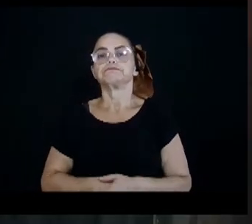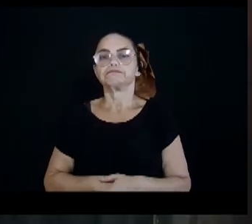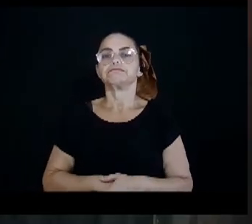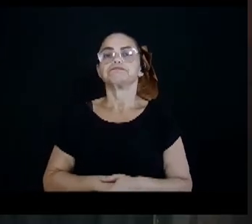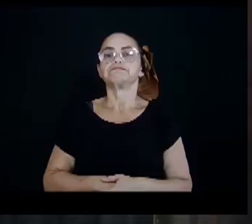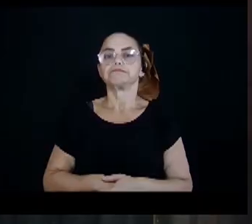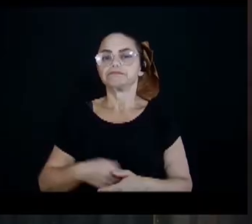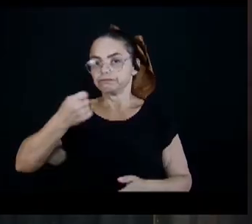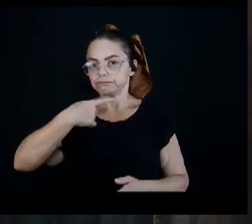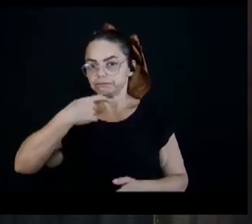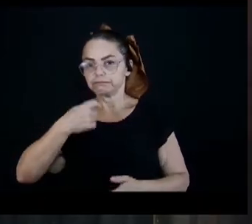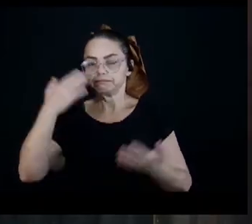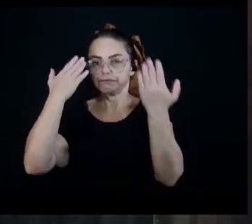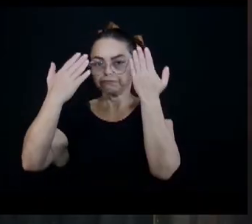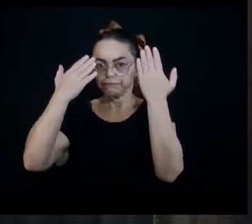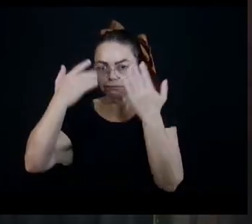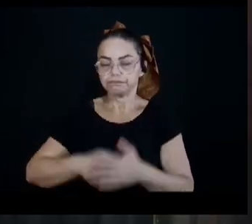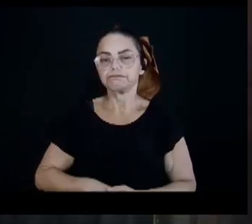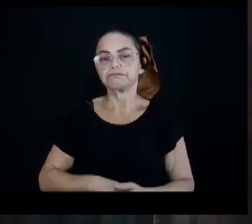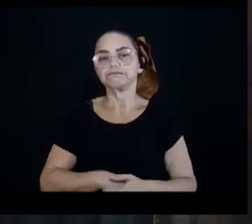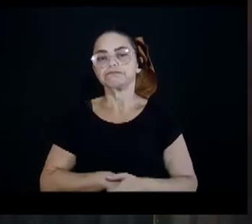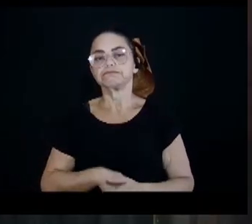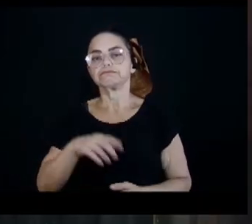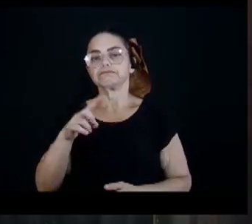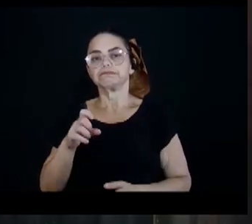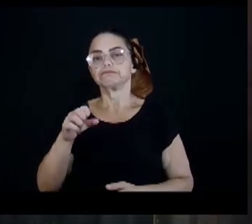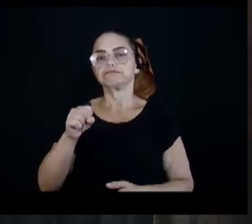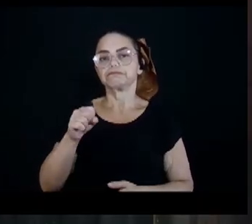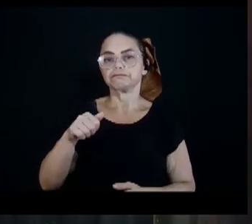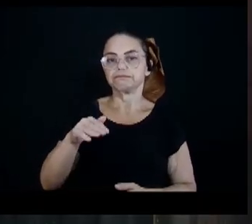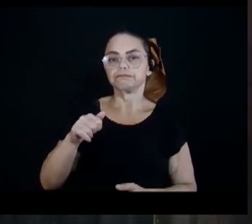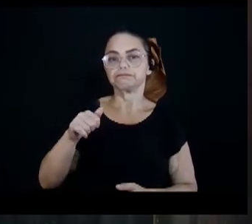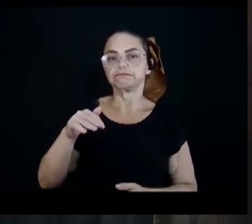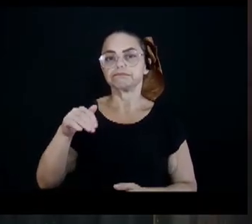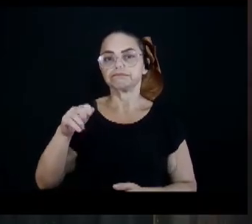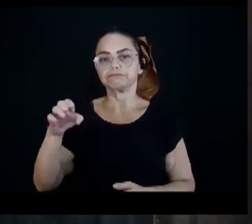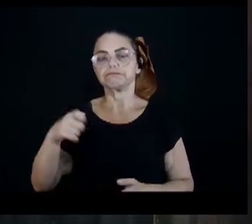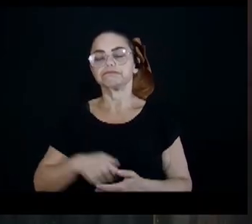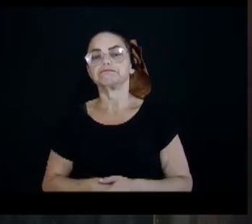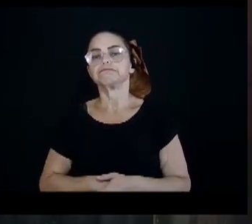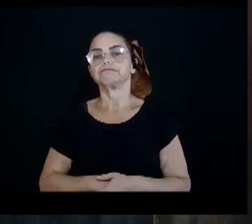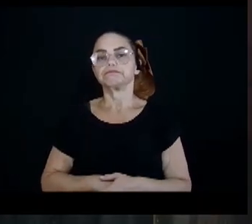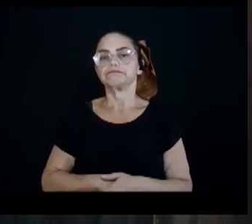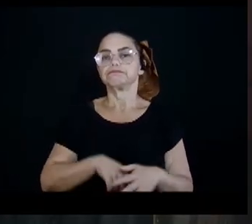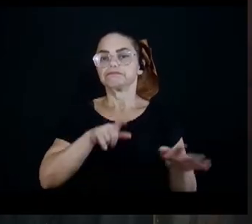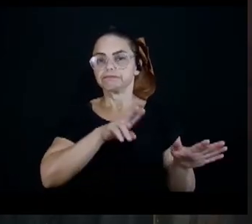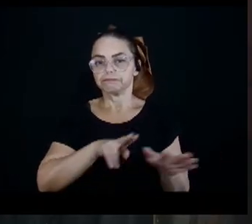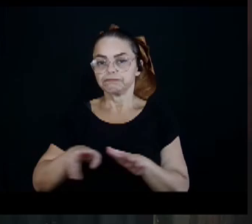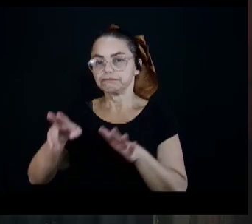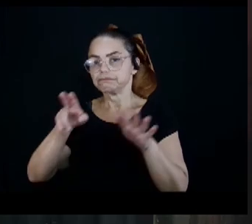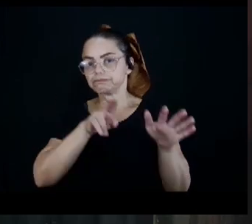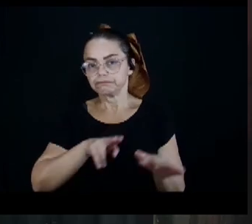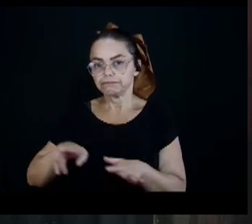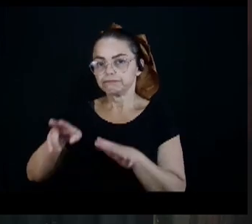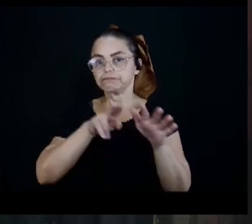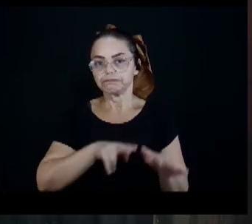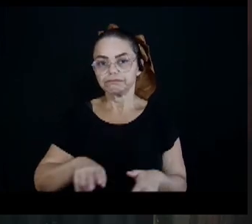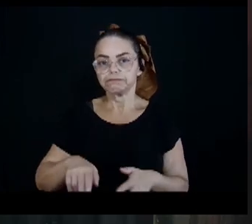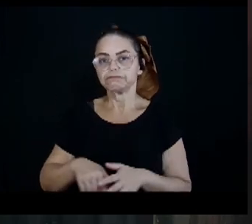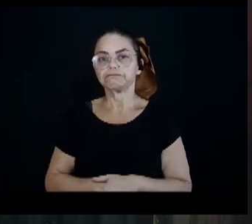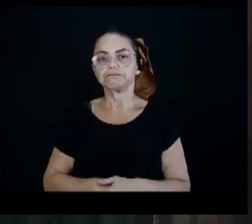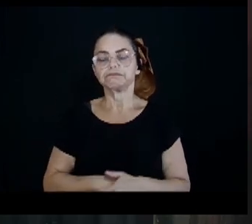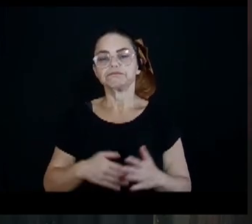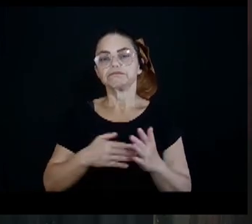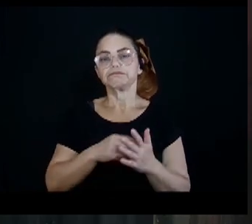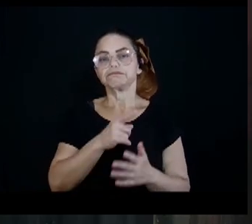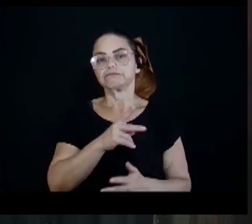psiquiátrico. O desmame é a dose de manutenção toda semana que você se aplica, deixe espaçado a cada 15 dias, uma vez por